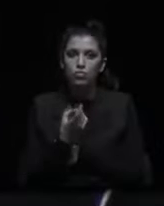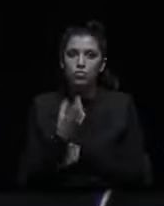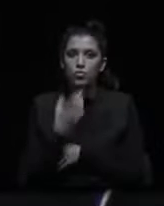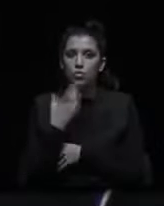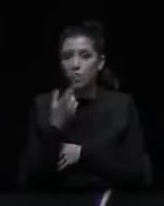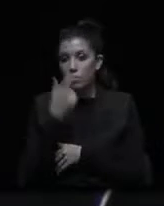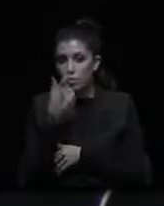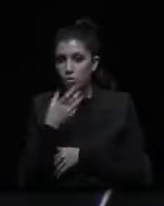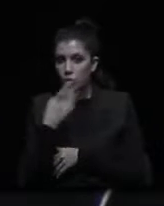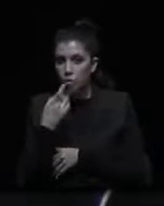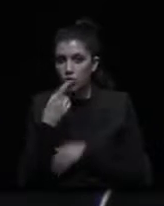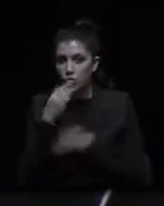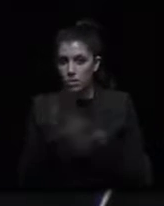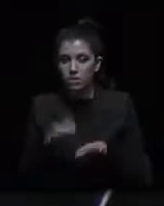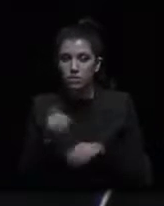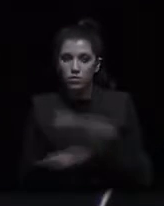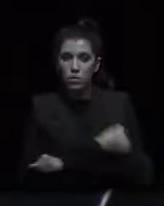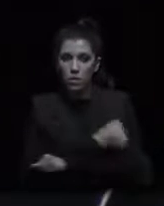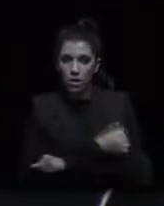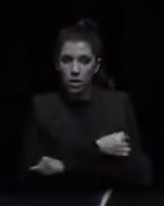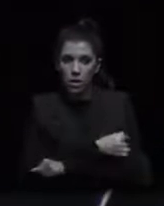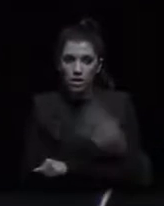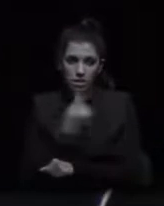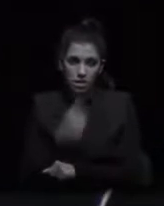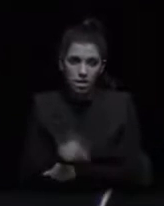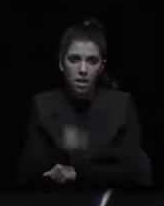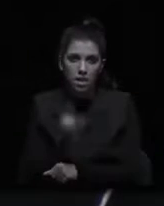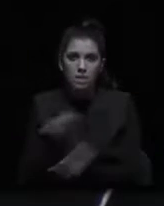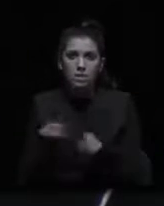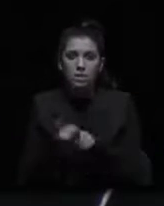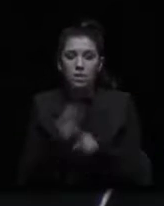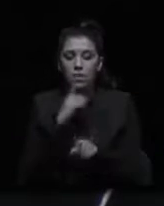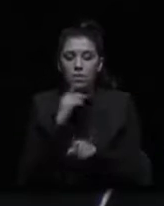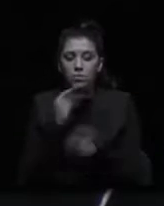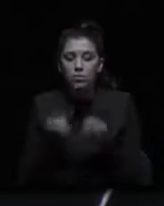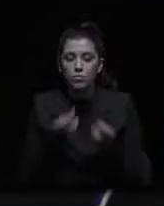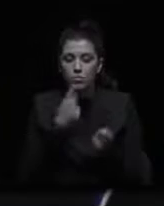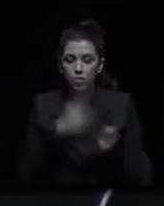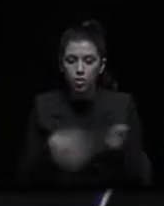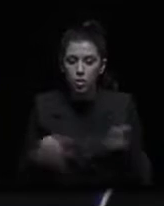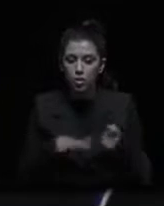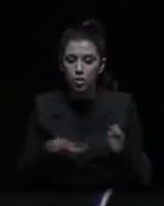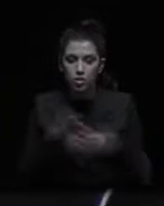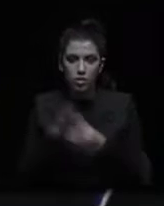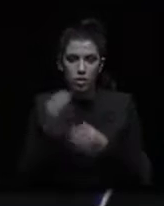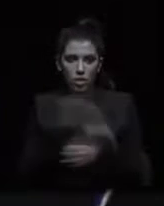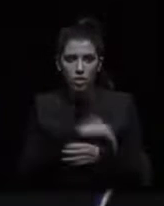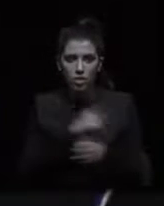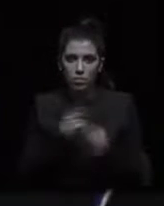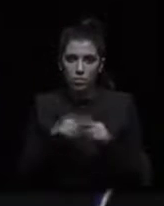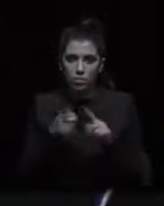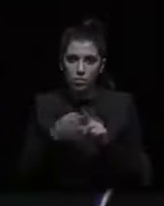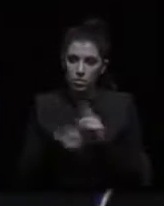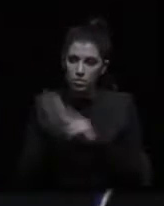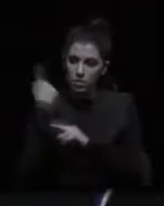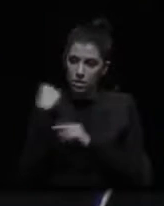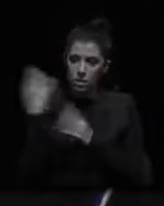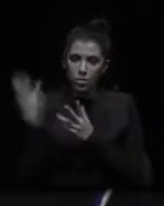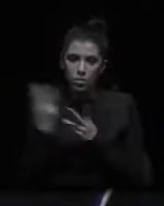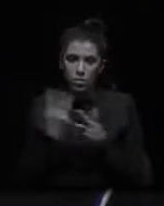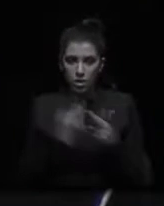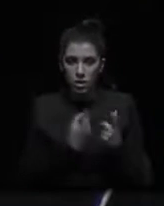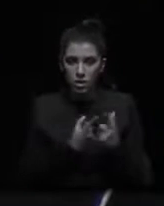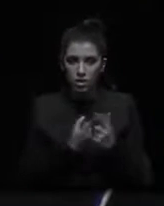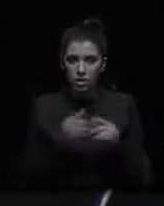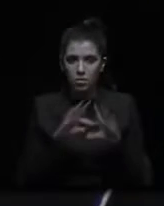domicílio fiscal na respectiva circunscrição territorial relativa aos rendimentos do ano anterior, que é calculada sobre a